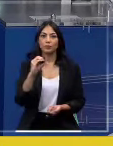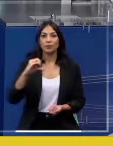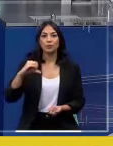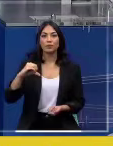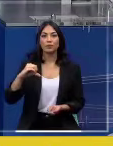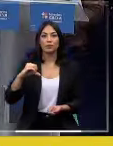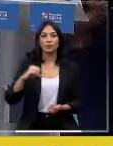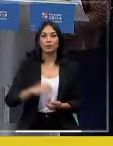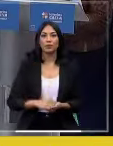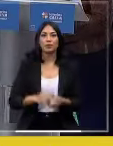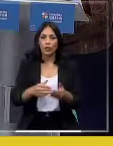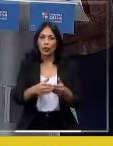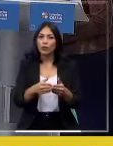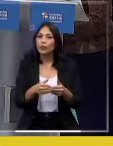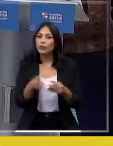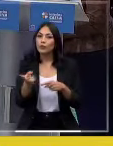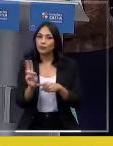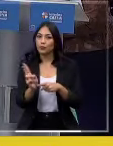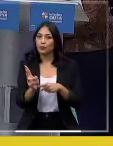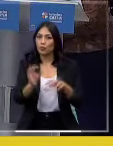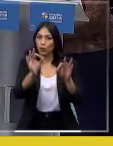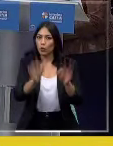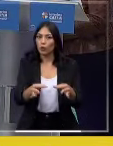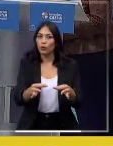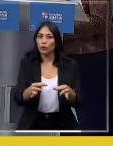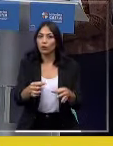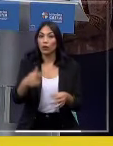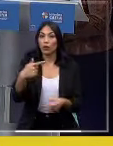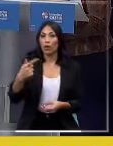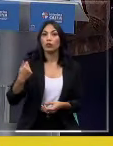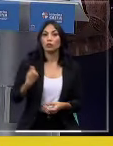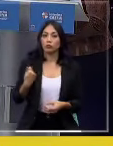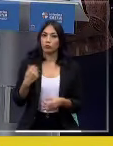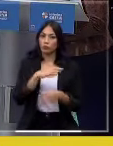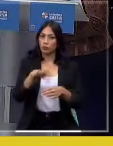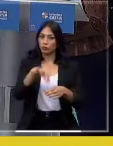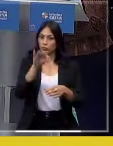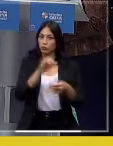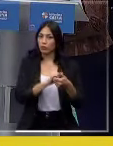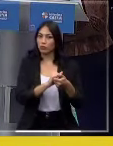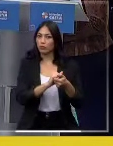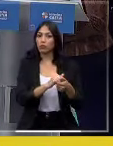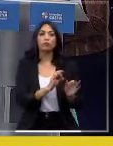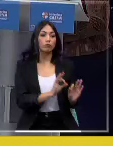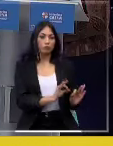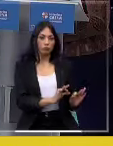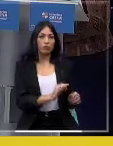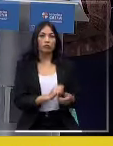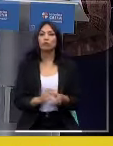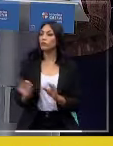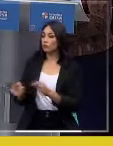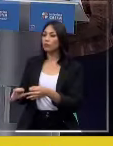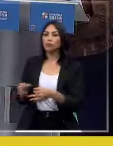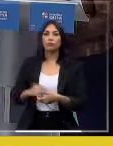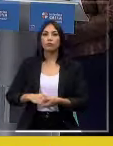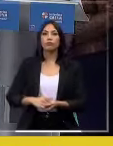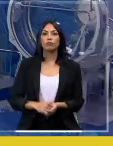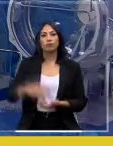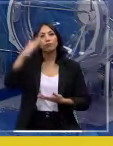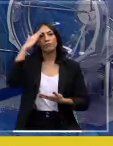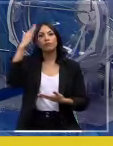2209 por favor senhoras auditores a senhoras confirmam sete números sorteados sim confirmou